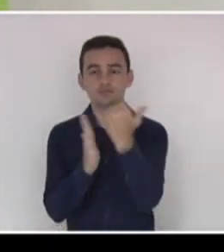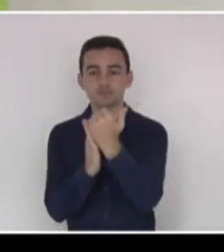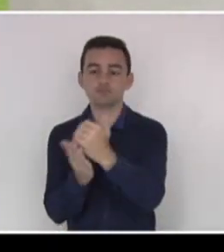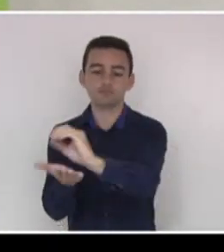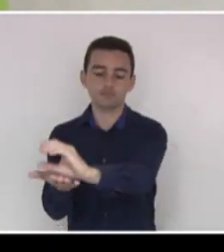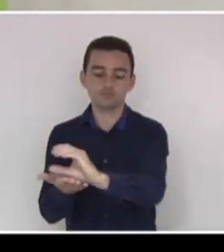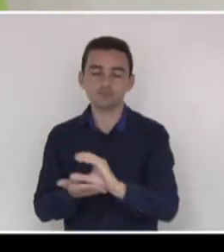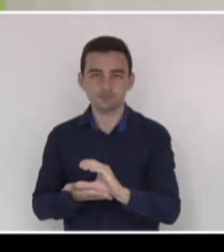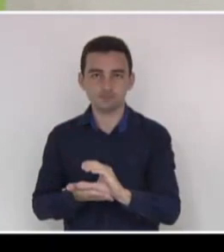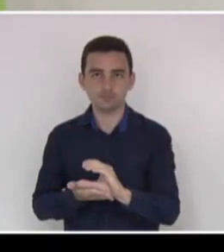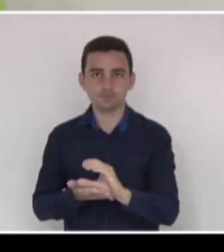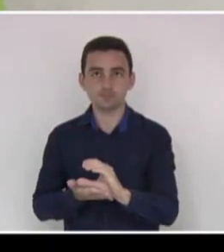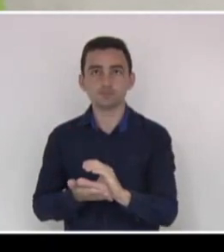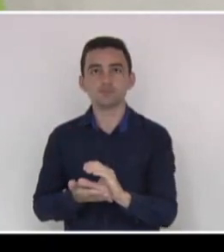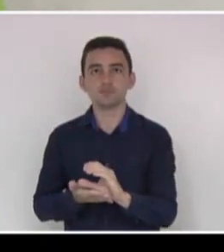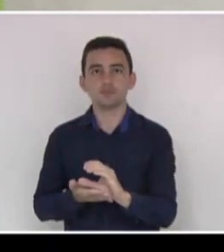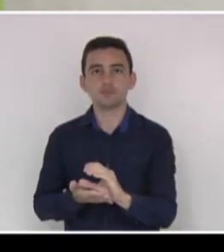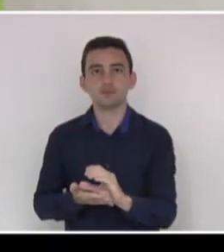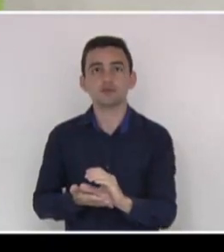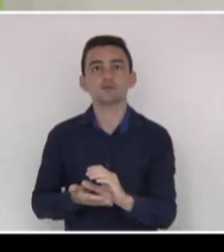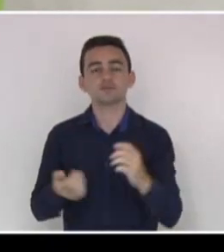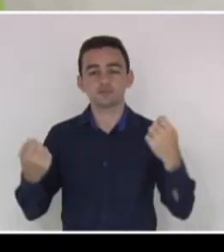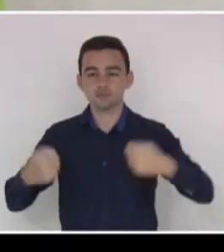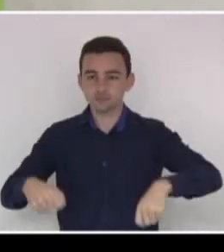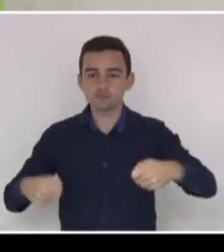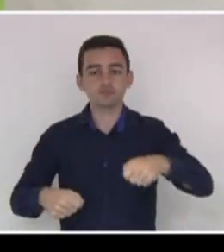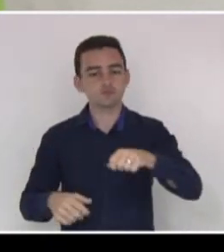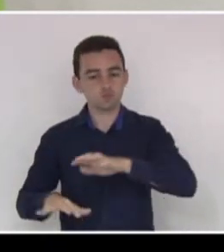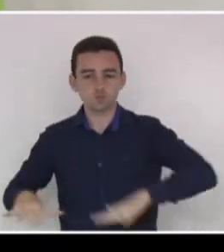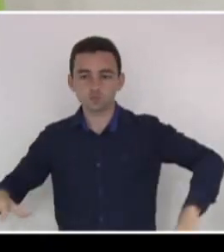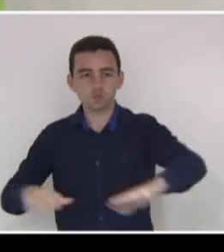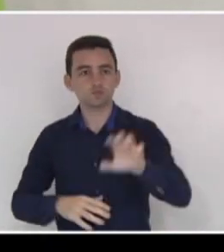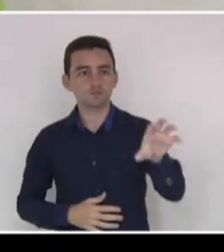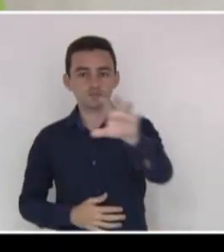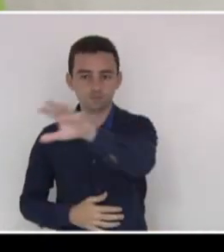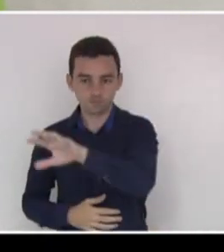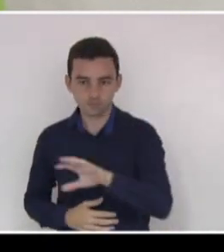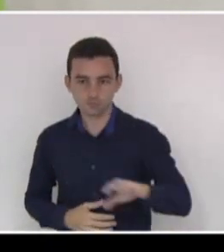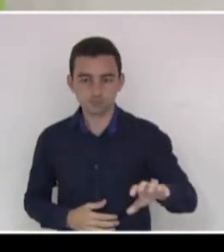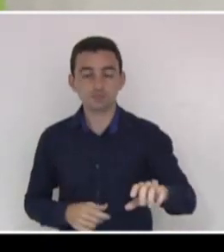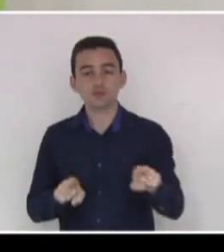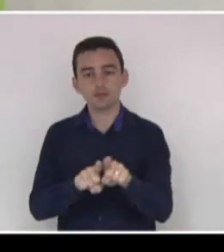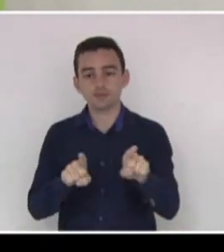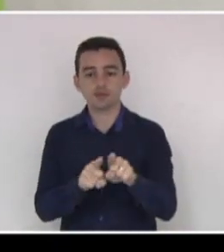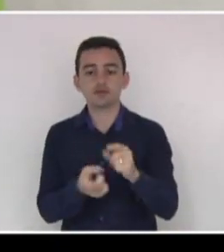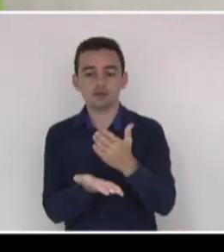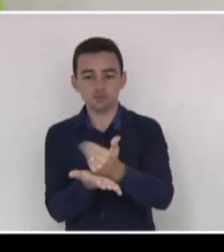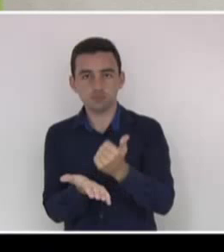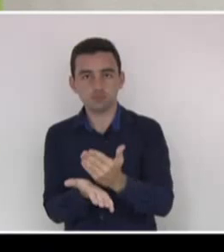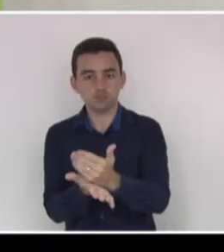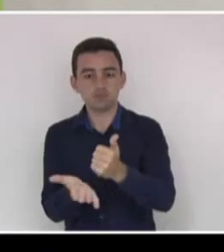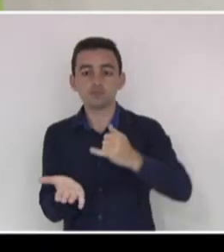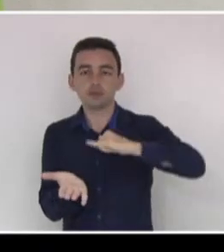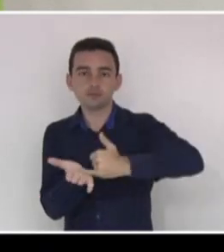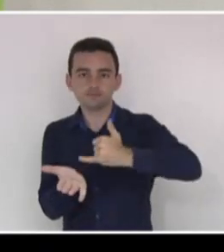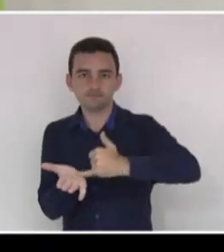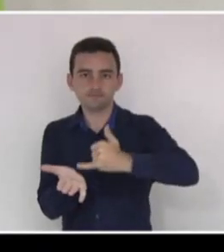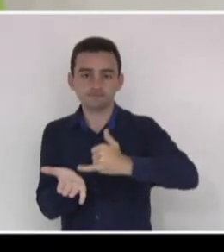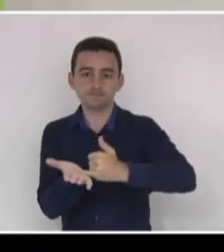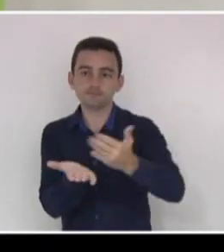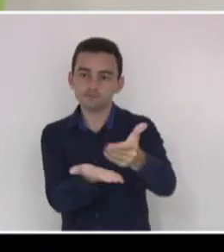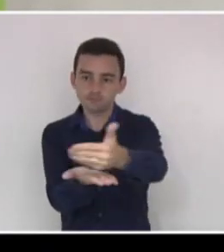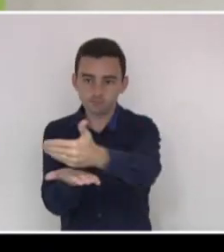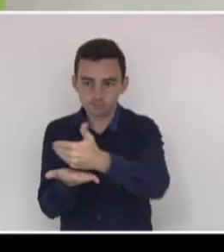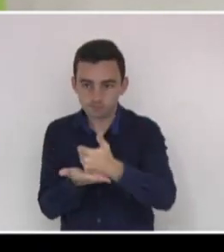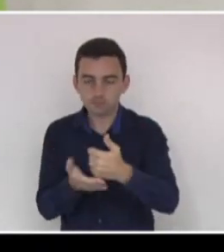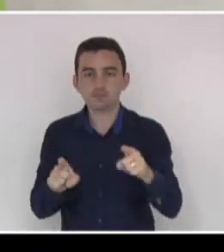discute a repactuação entre os entes federados, a divisão dos impostos arrecadados, a base de